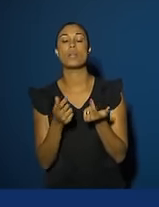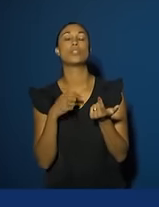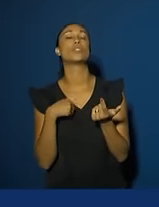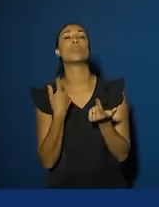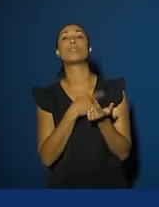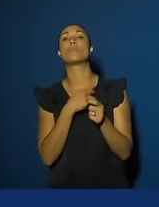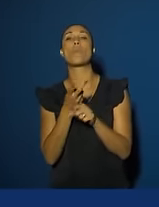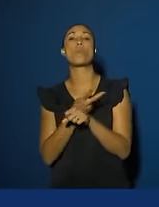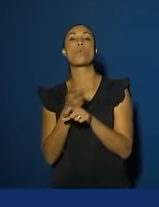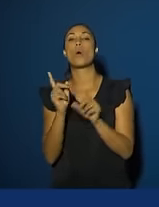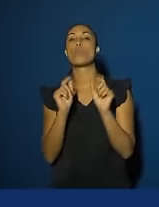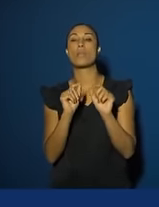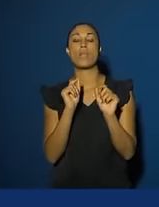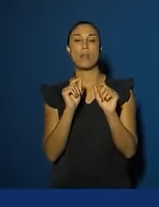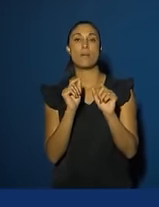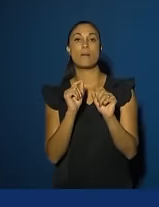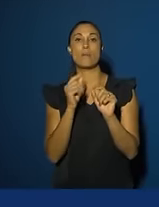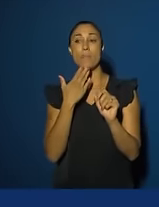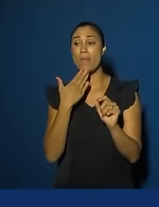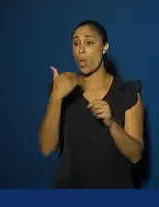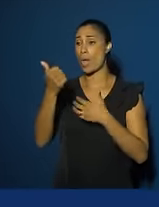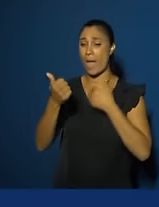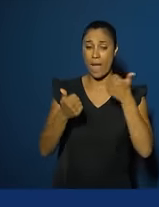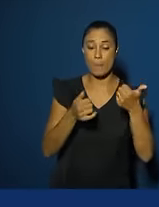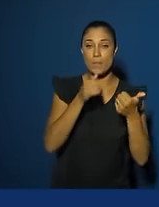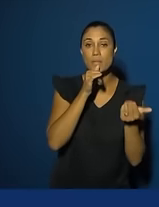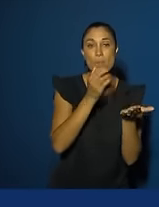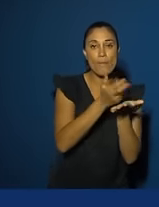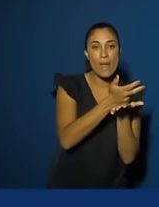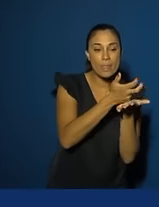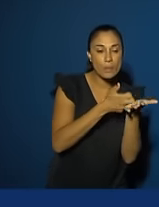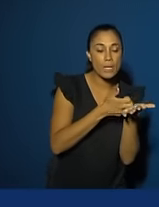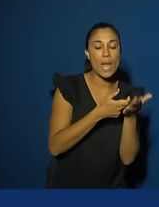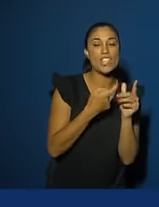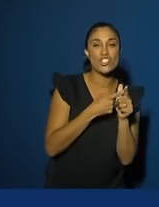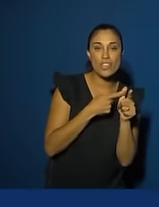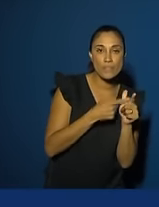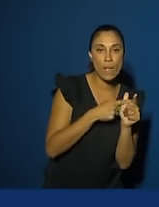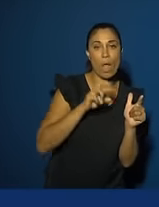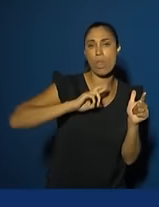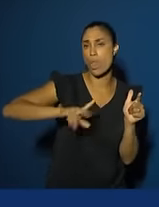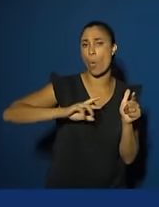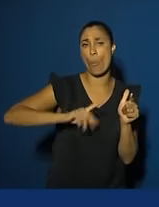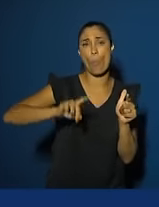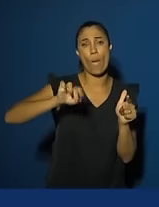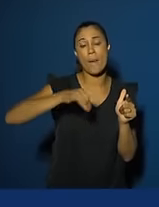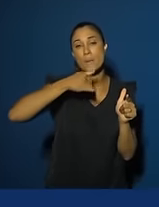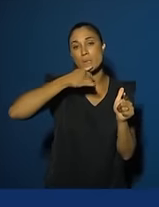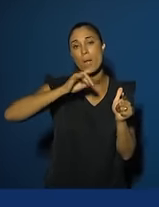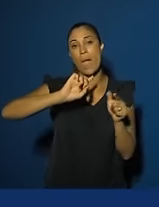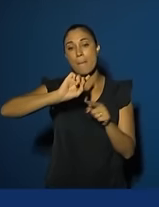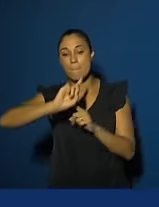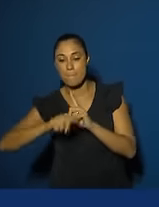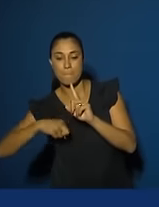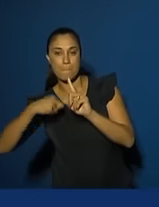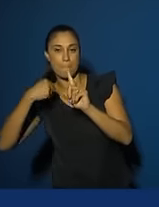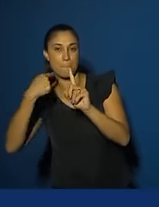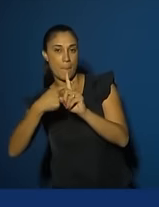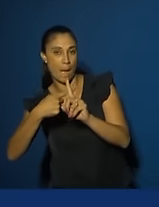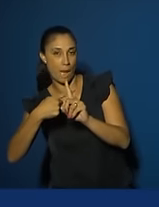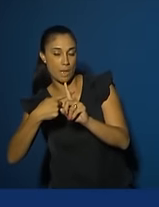buscar uma composição melhor quando a gente fala em tributar dividendo não é para Se somar ao que